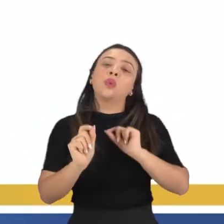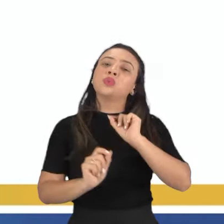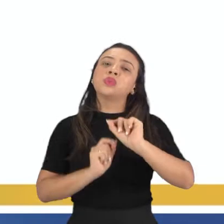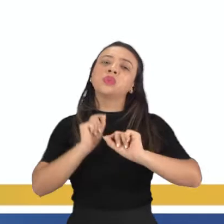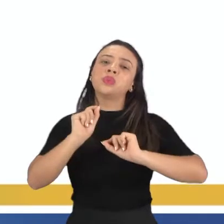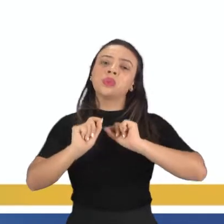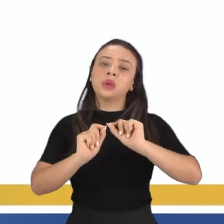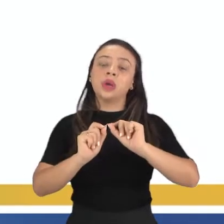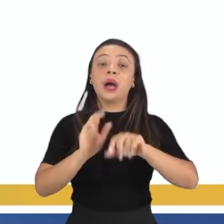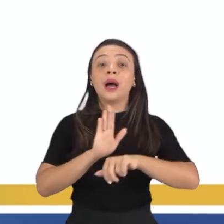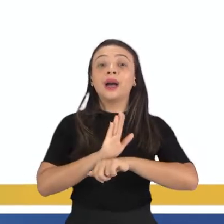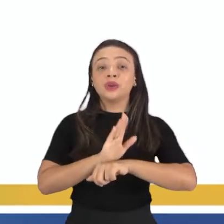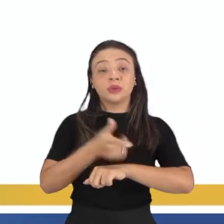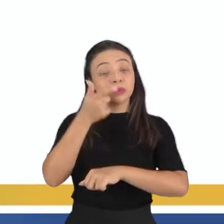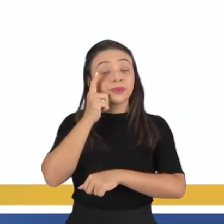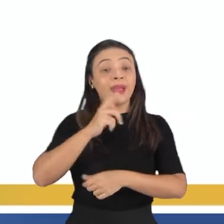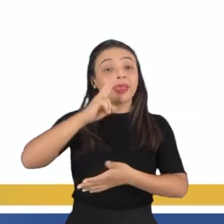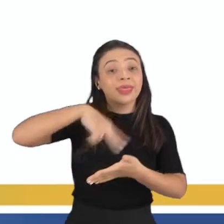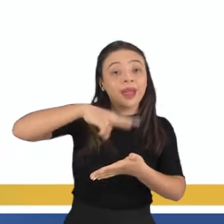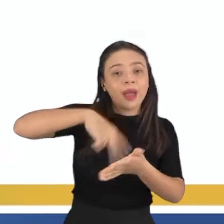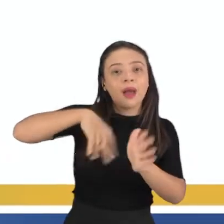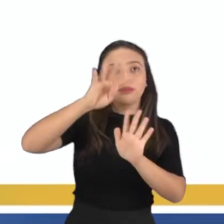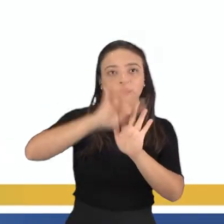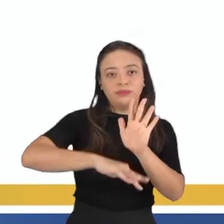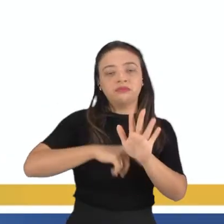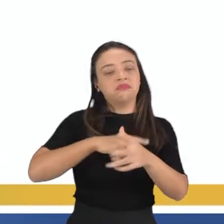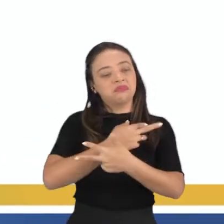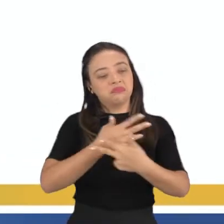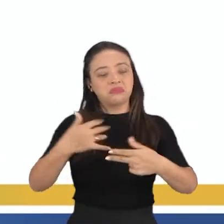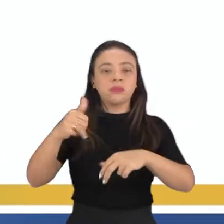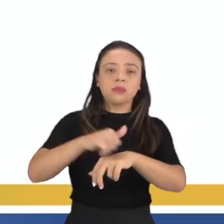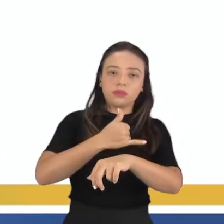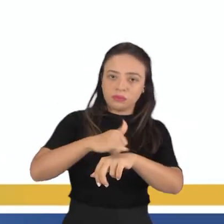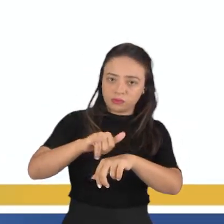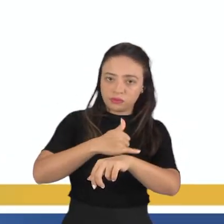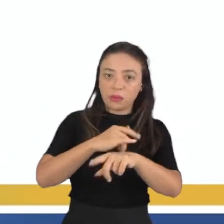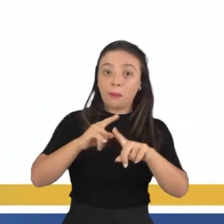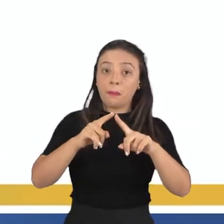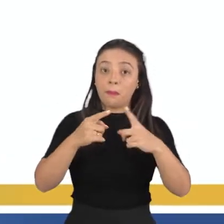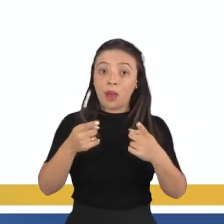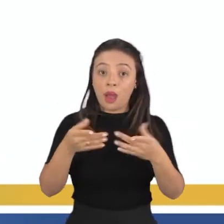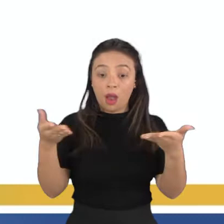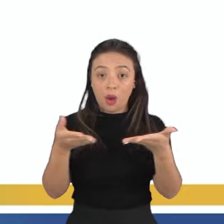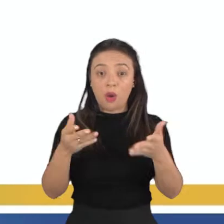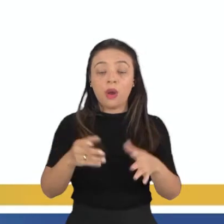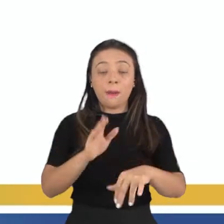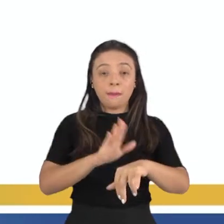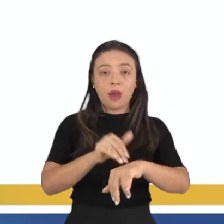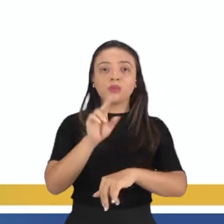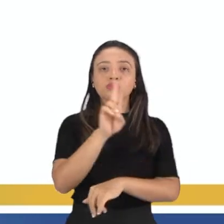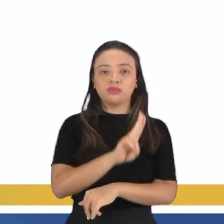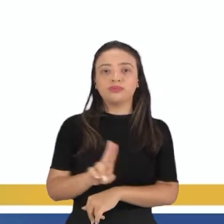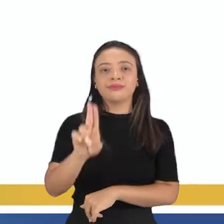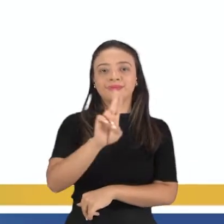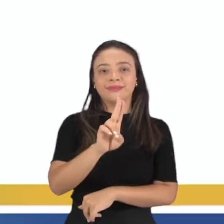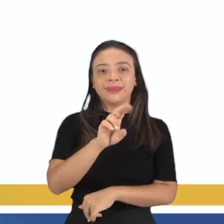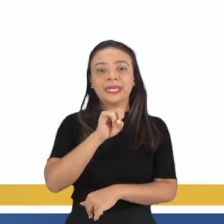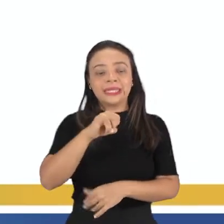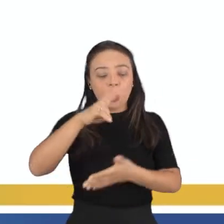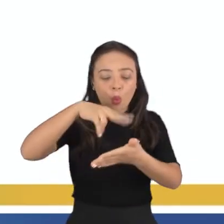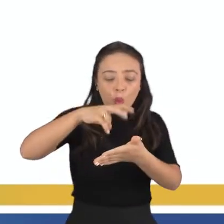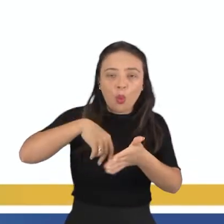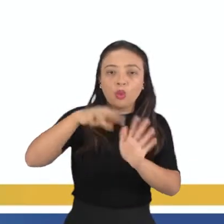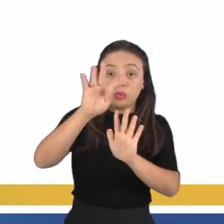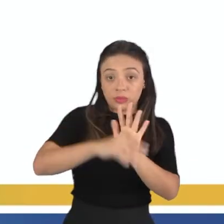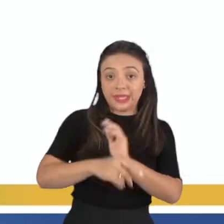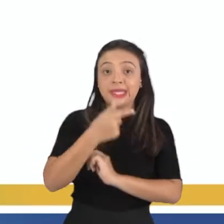nome diz vão nos ajudar a ler um texto existem técnicas variadas mas veremos as mais utilizadas ao ler um texto